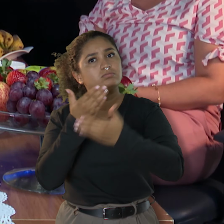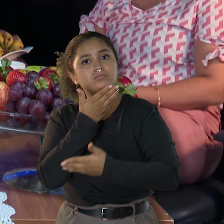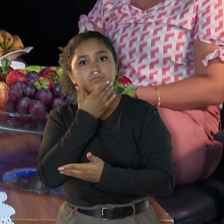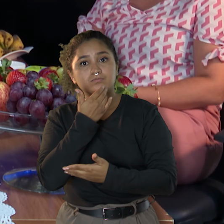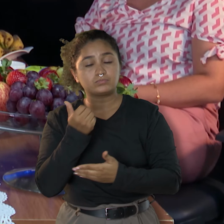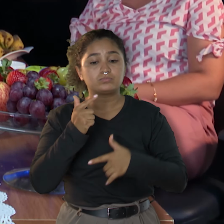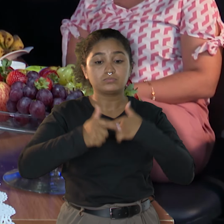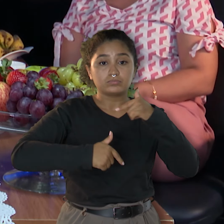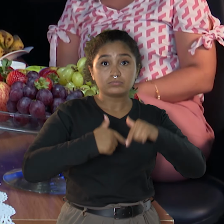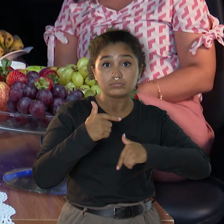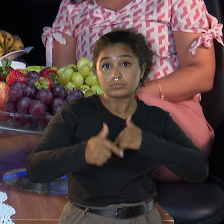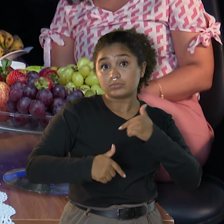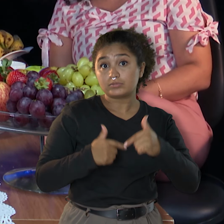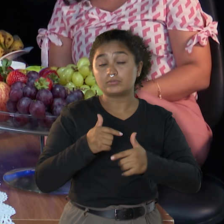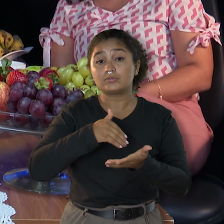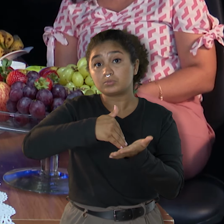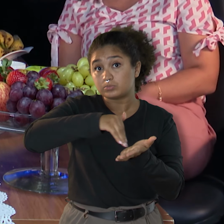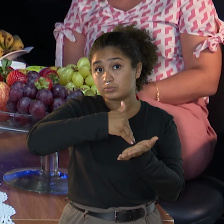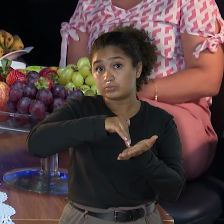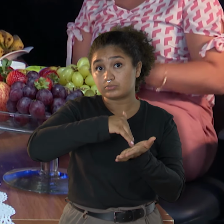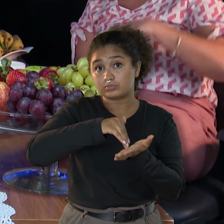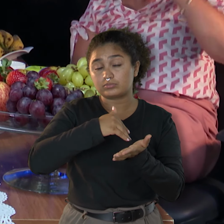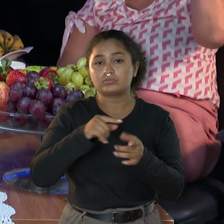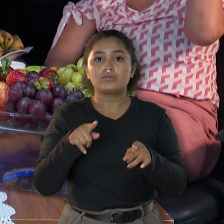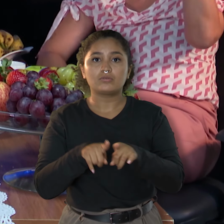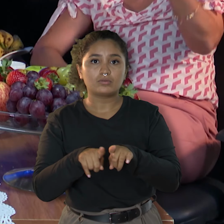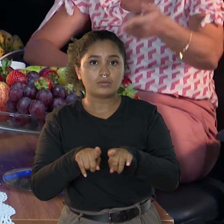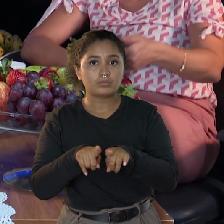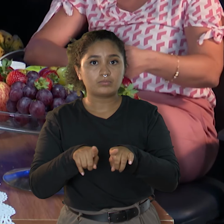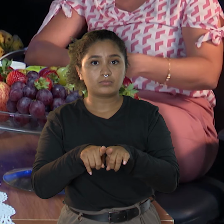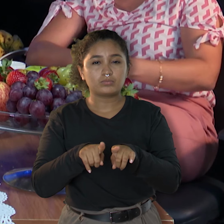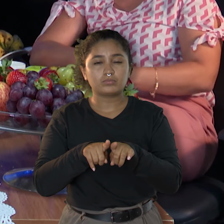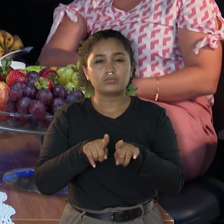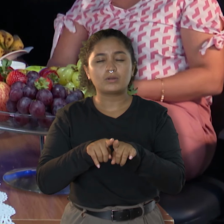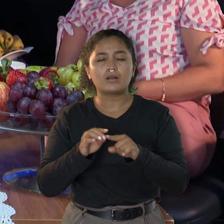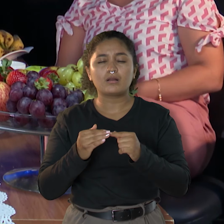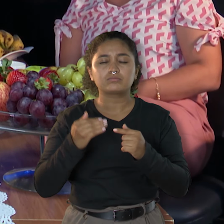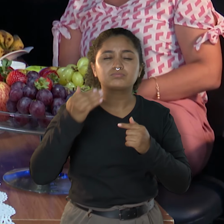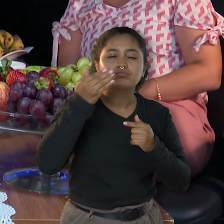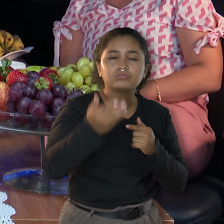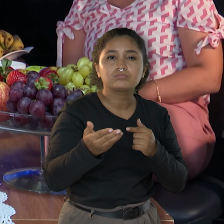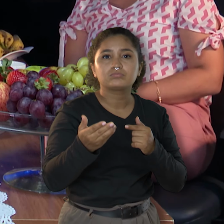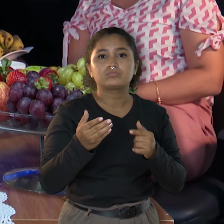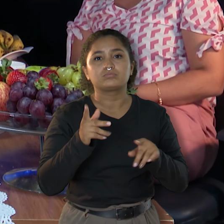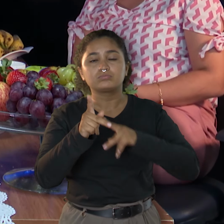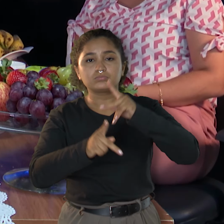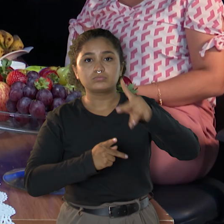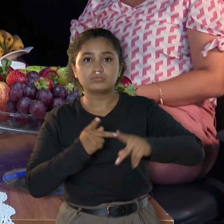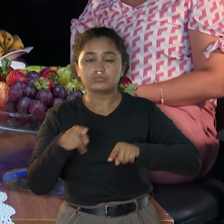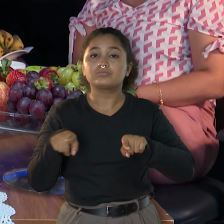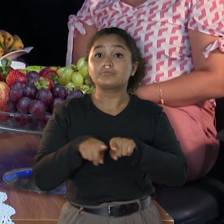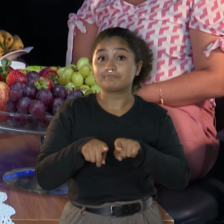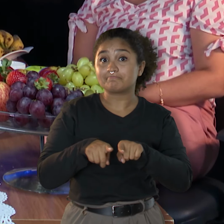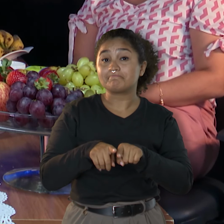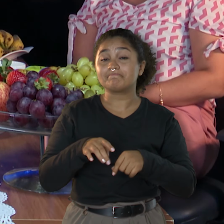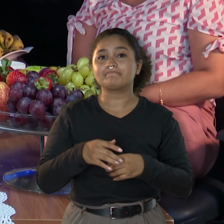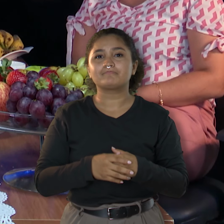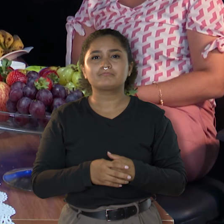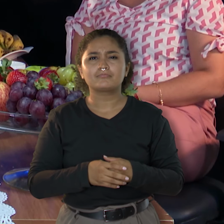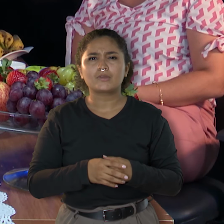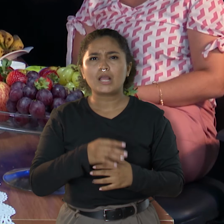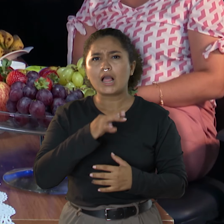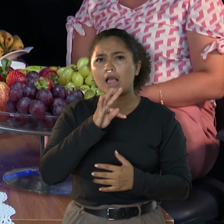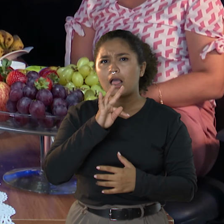dos trabalhos administrativos e também para contribuir lá na ponta, com a população, né?